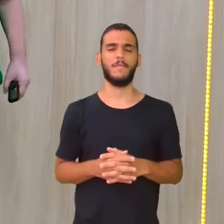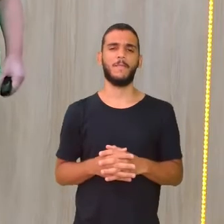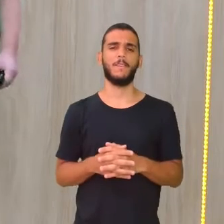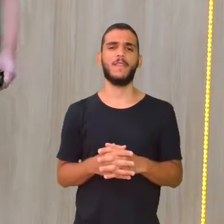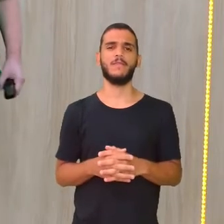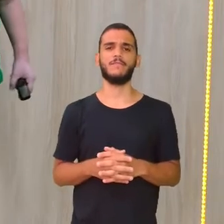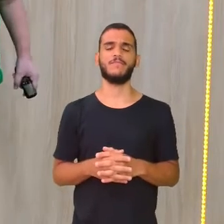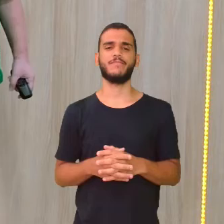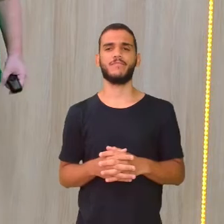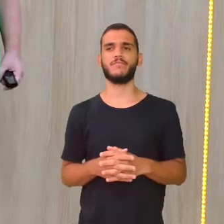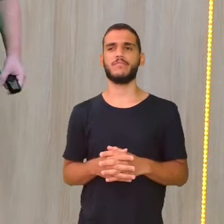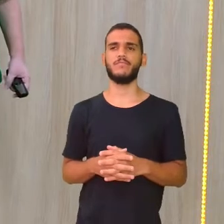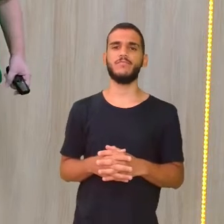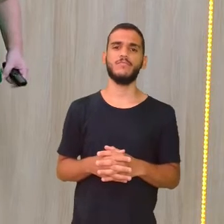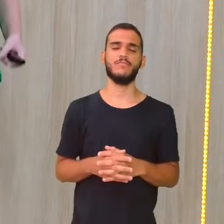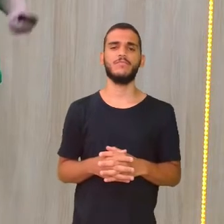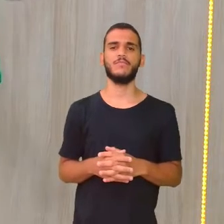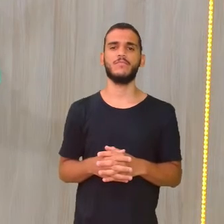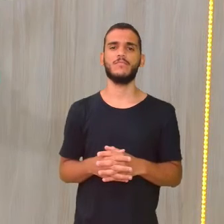vai